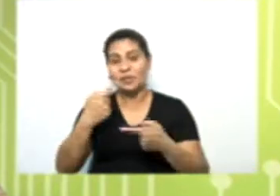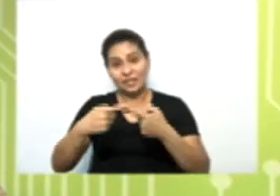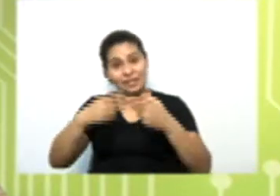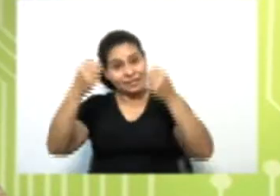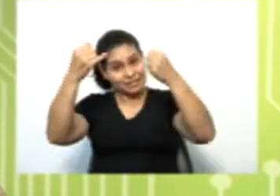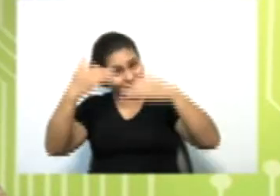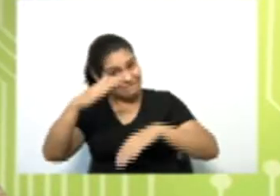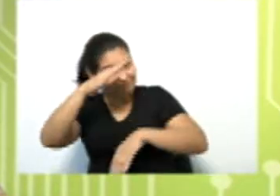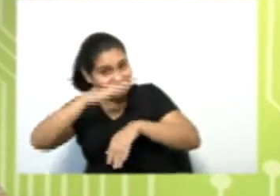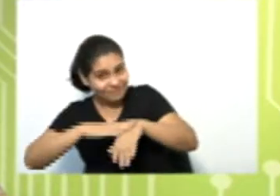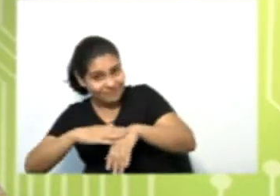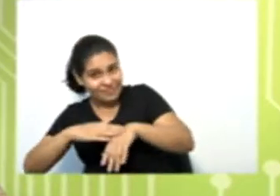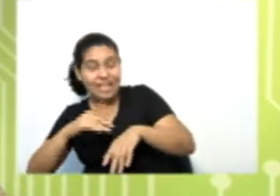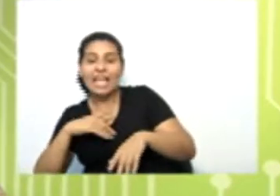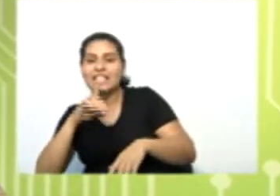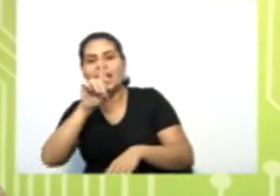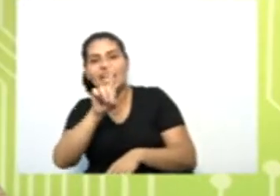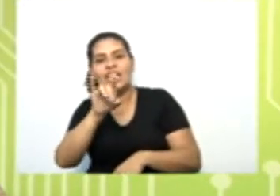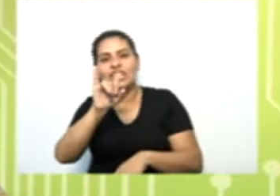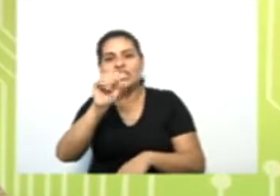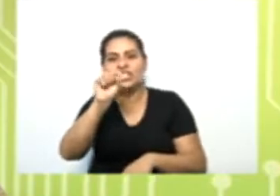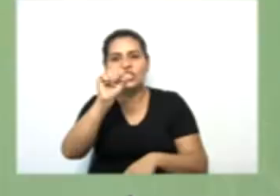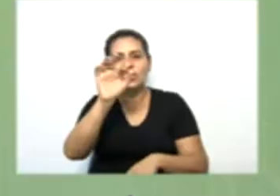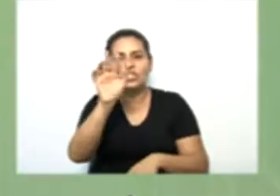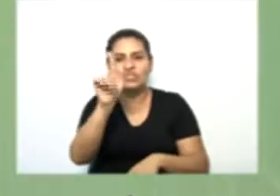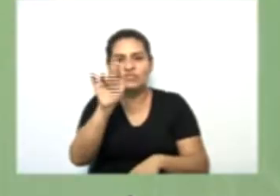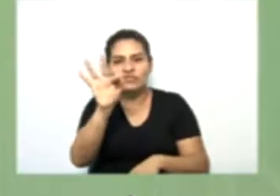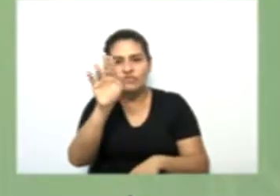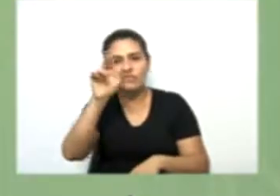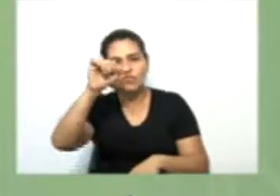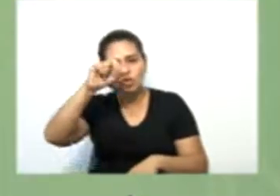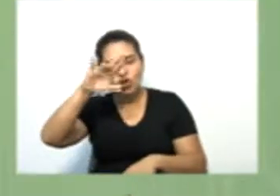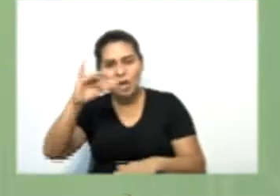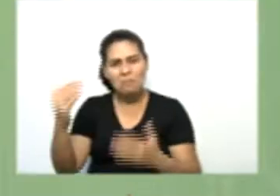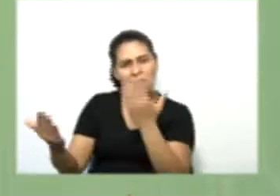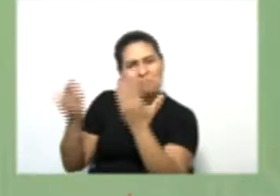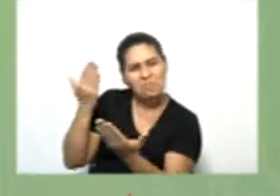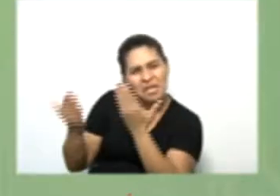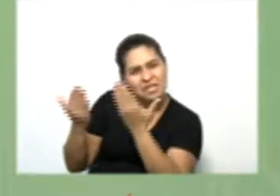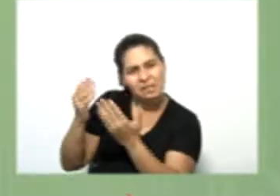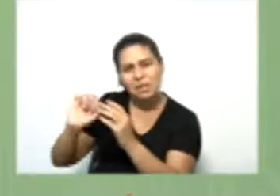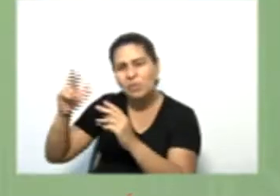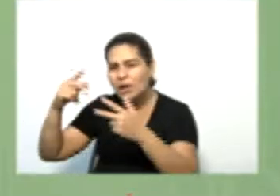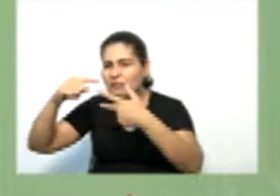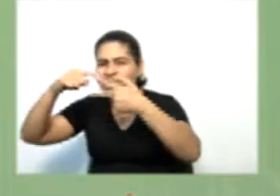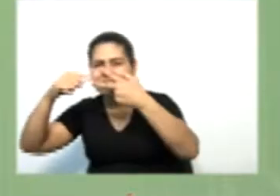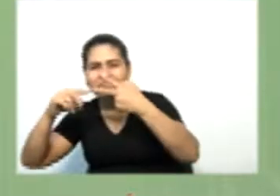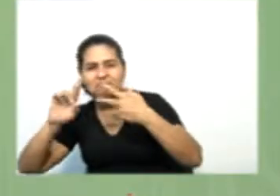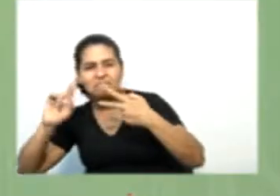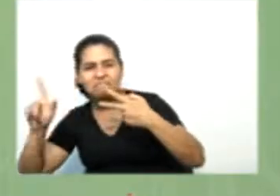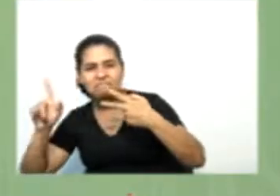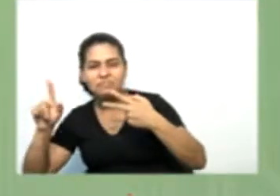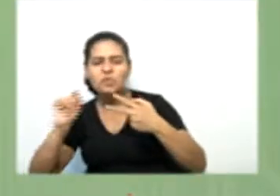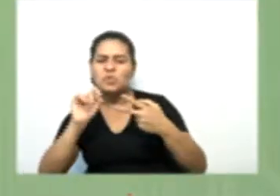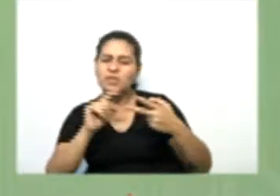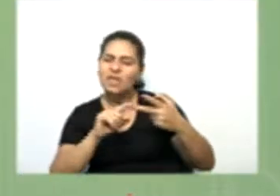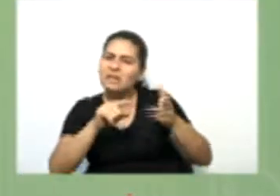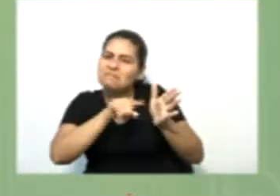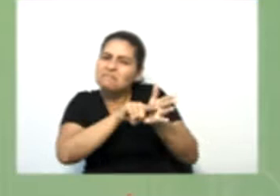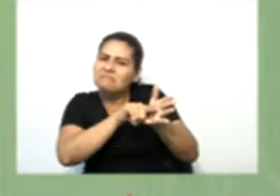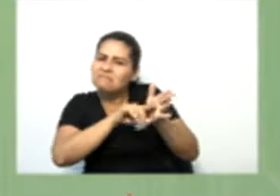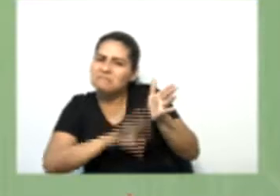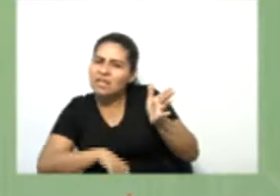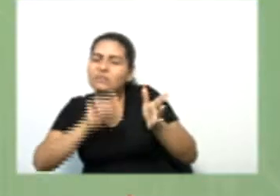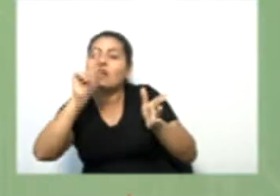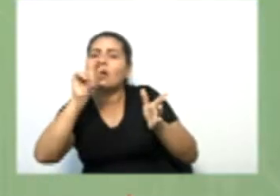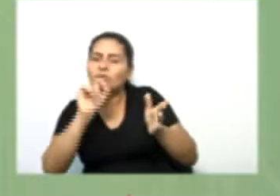falando, é o disfuncional. Vamos lá perceber o que é o disfuncional? Conflito disfuncional, olha aí. Conflito